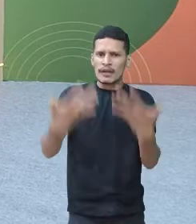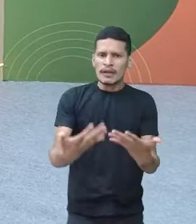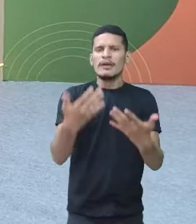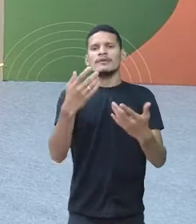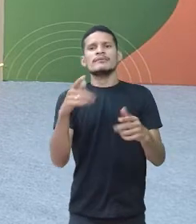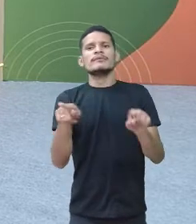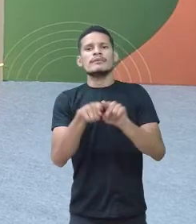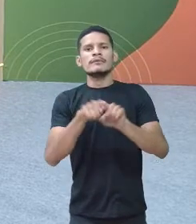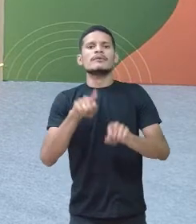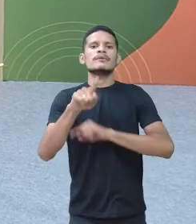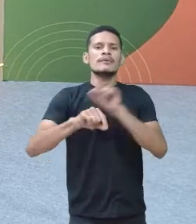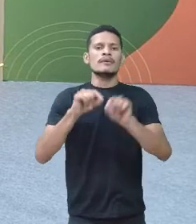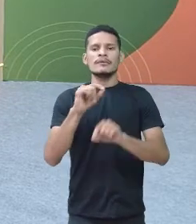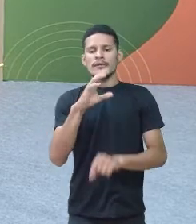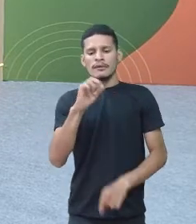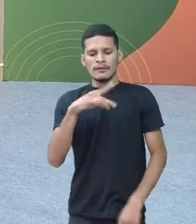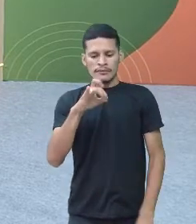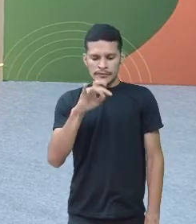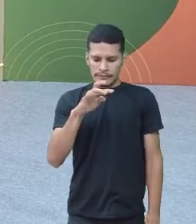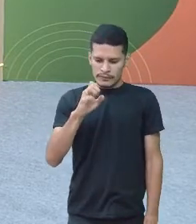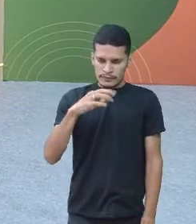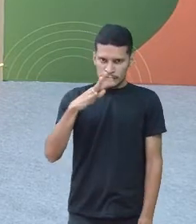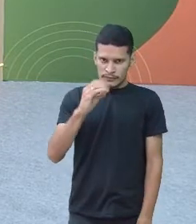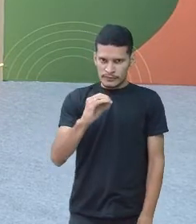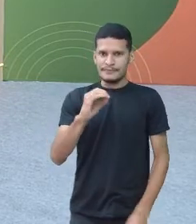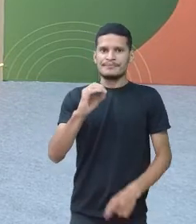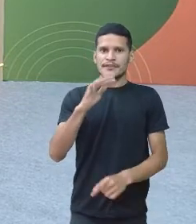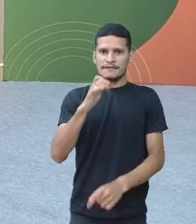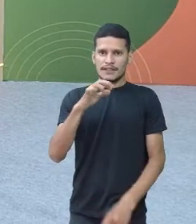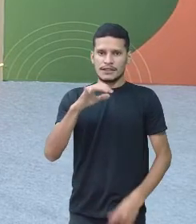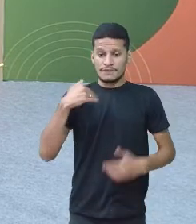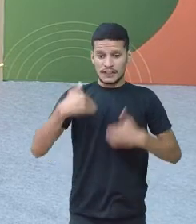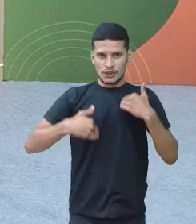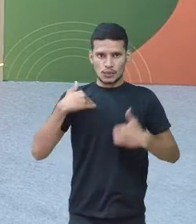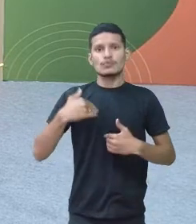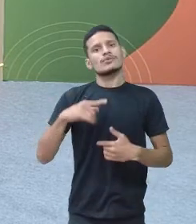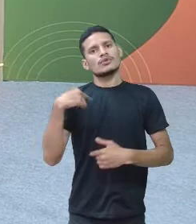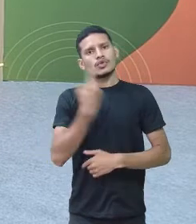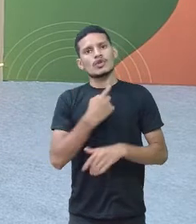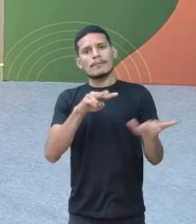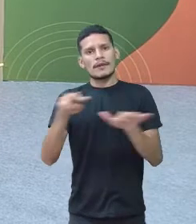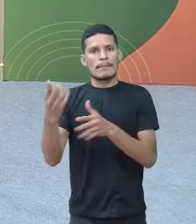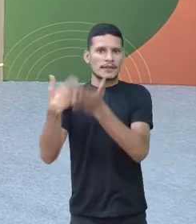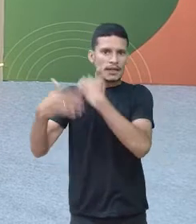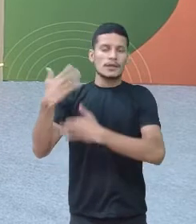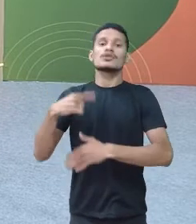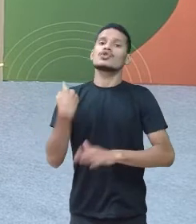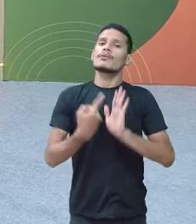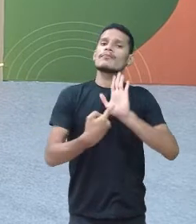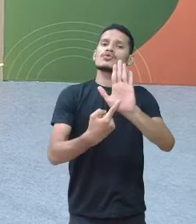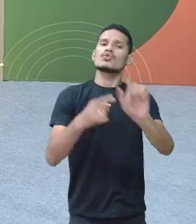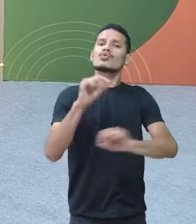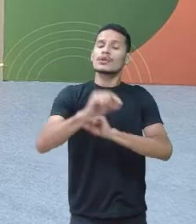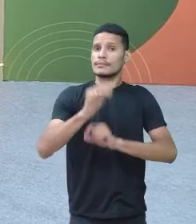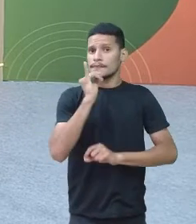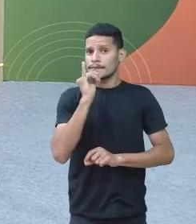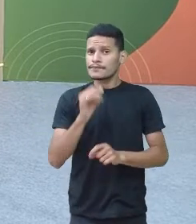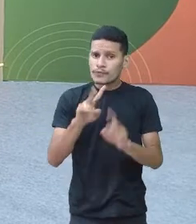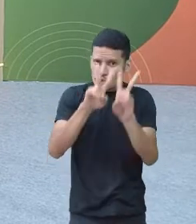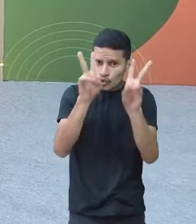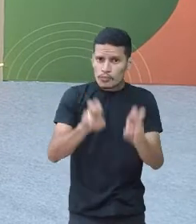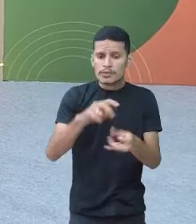já falou o que é condicionamento físico. Na semana passada a gente colocou, a gente trouxe aqui para vocês, né? Um pouco da